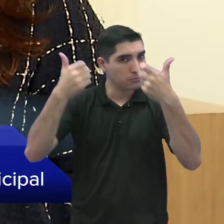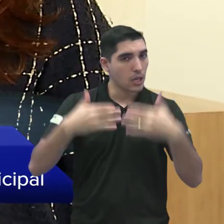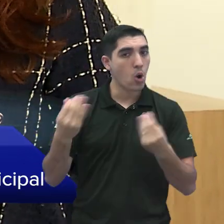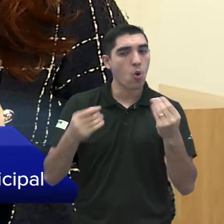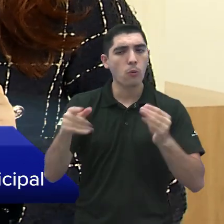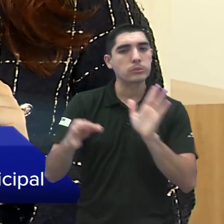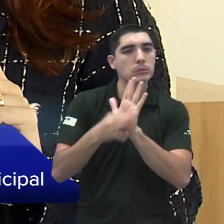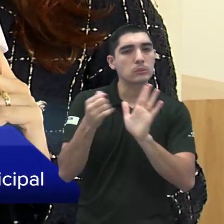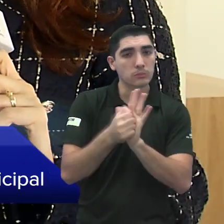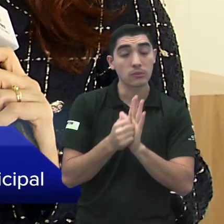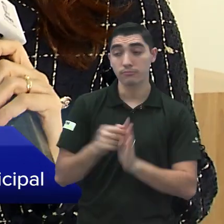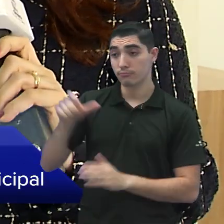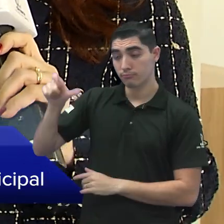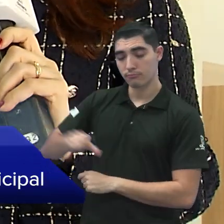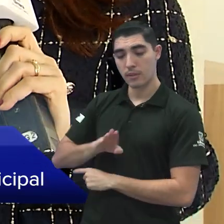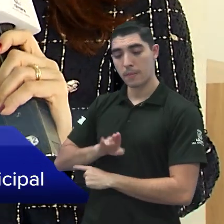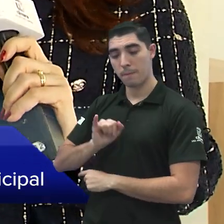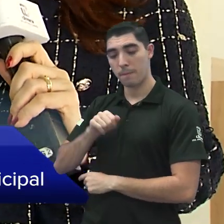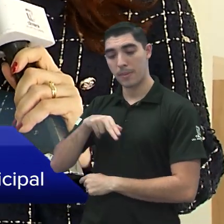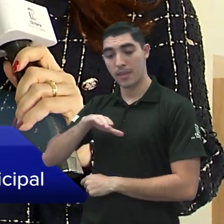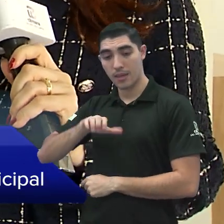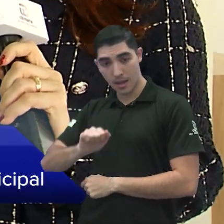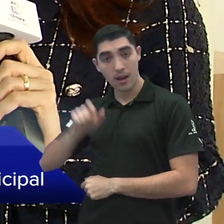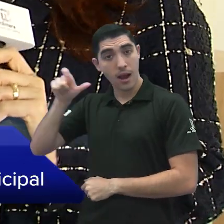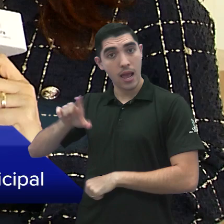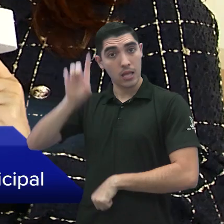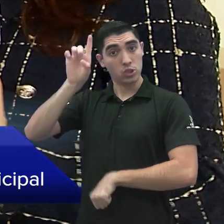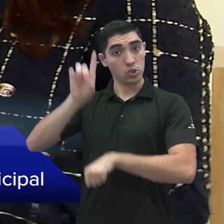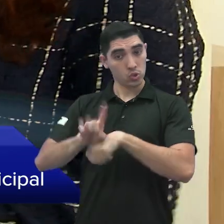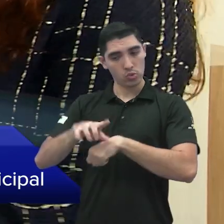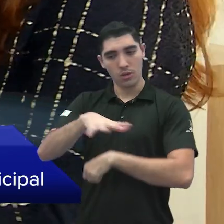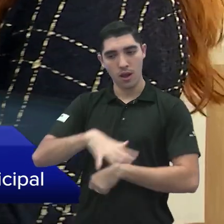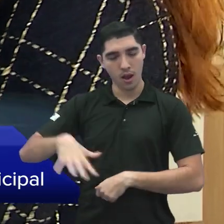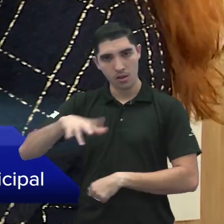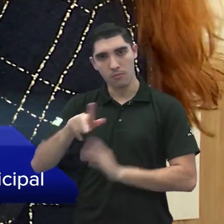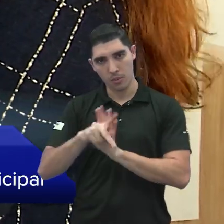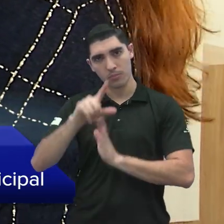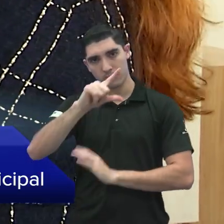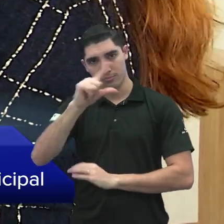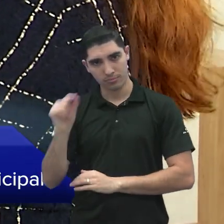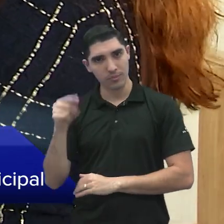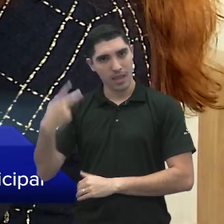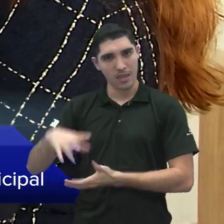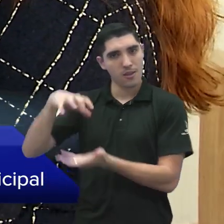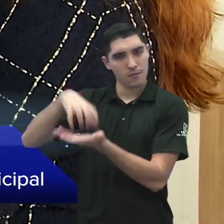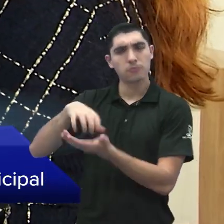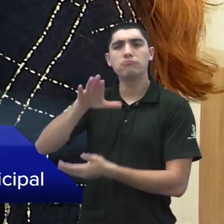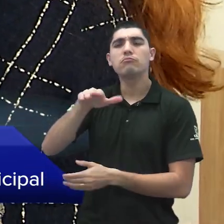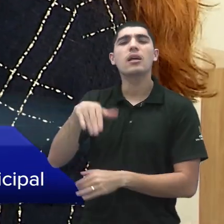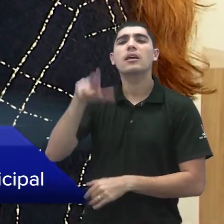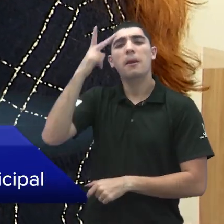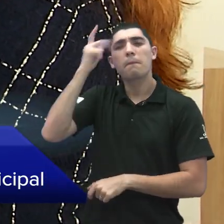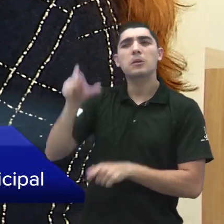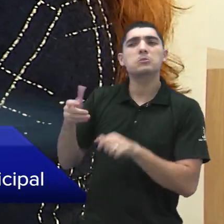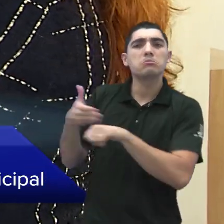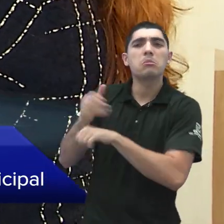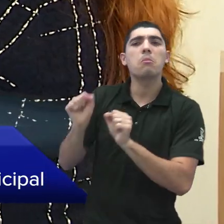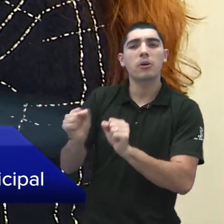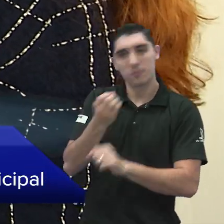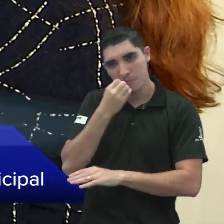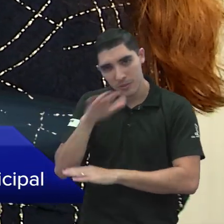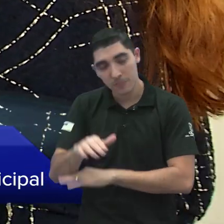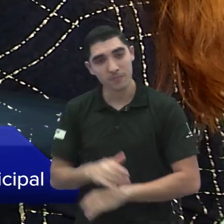inscrever, eu estou aqui com a Bianca de Aquino, diretora cultural da Fundação Cassiano Ricardo. Quem pode participar do curso, Bianca? Boa